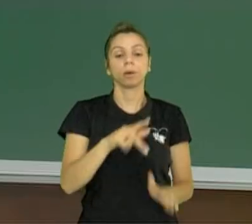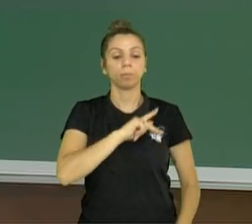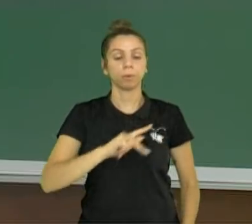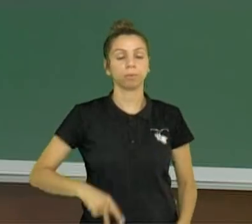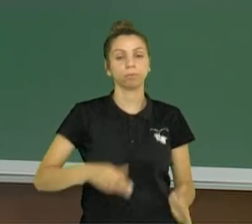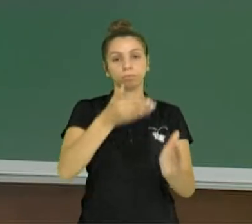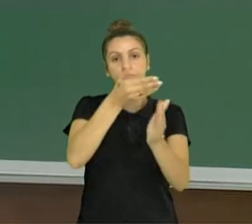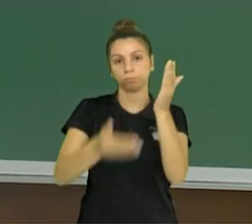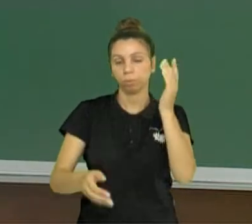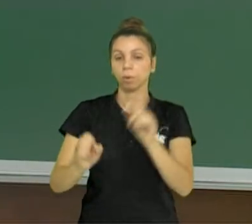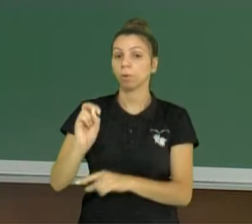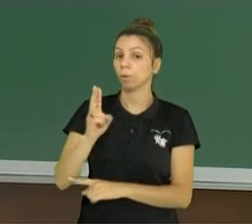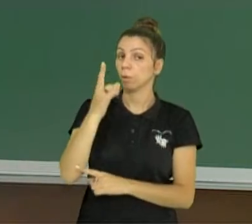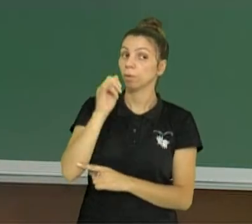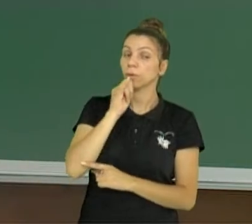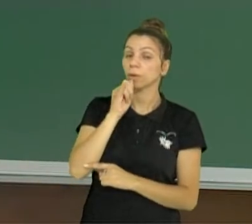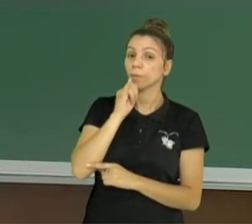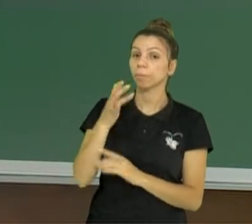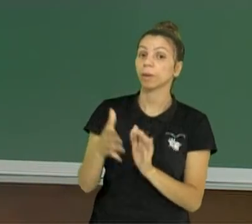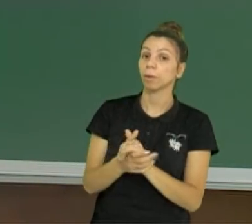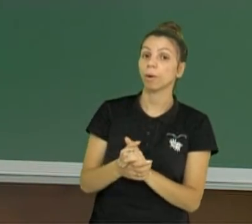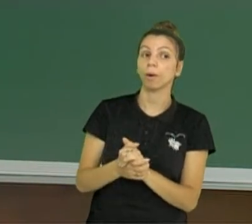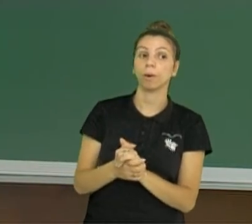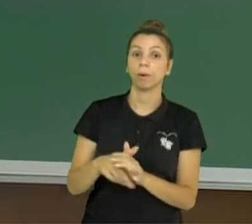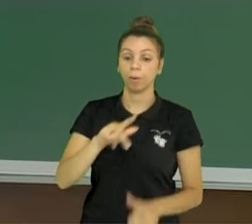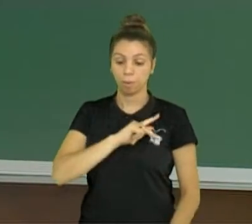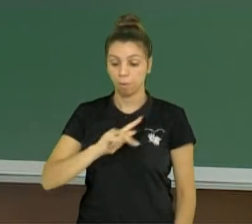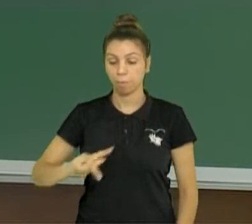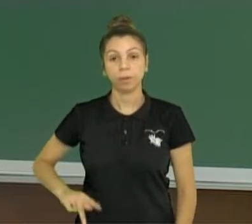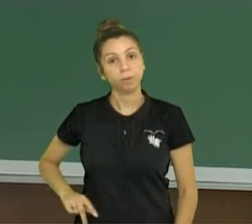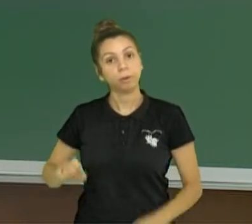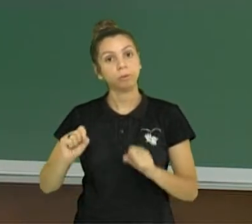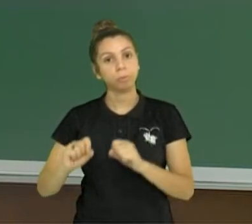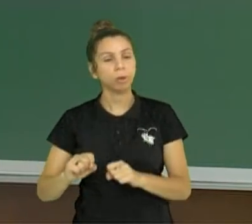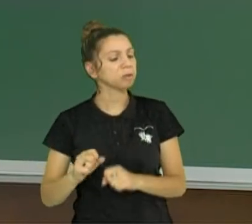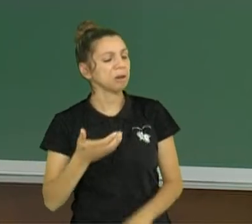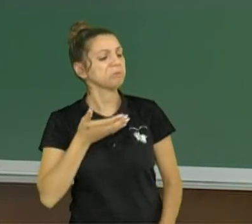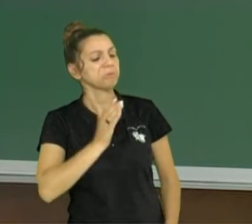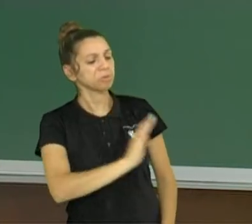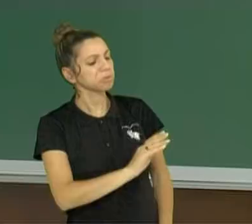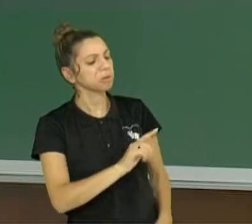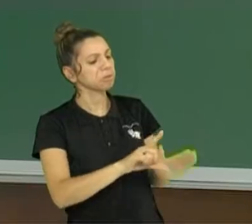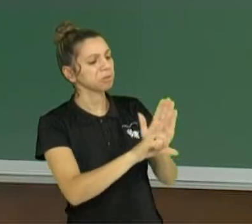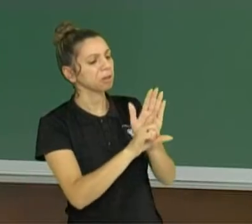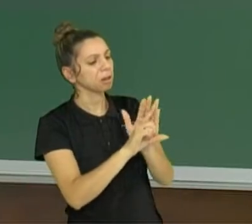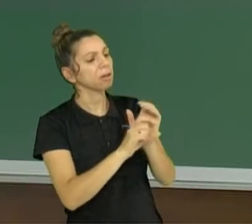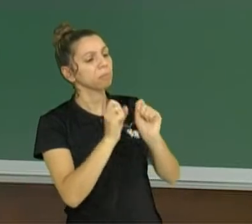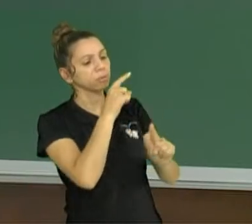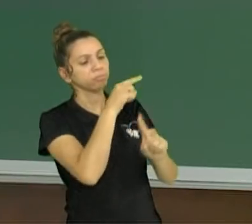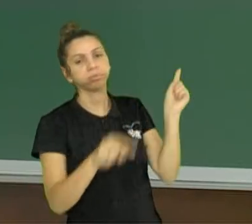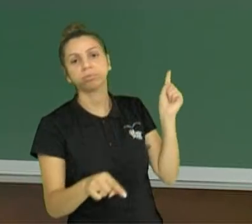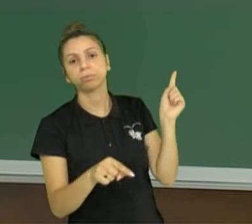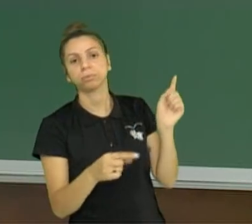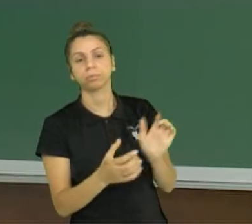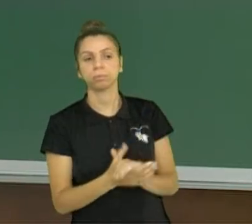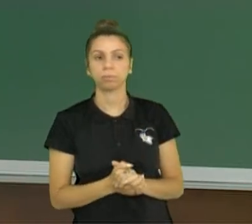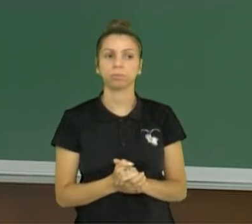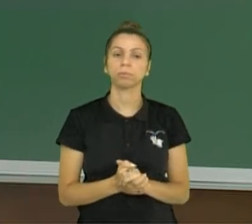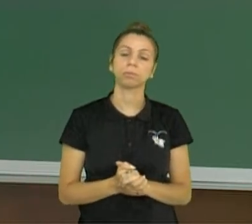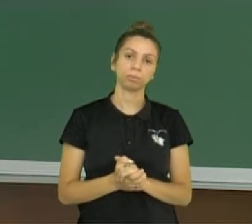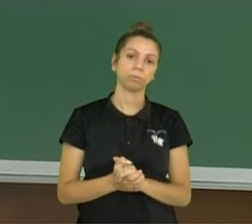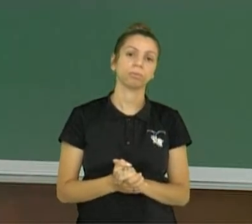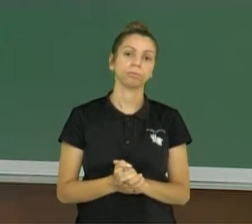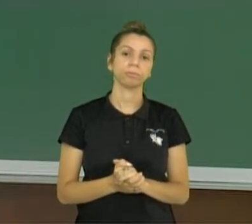presidente vetar leis. Não gostei dessa lei, eu vou vetar. Ele tem o poder sobre o Congresso também, sobre o